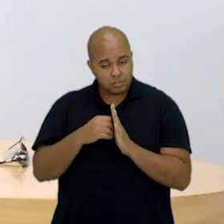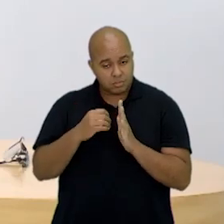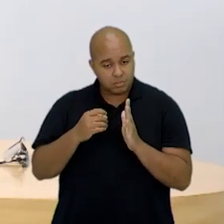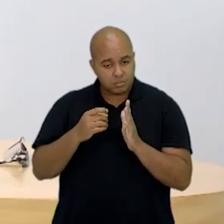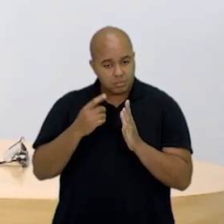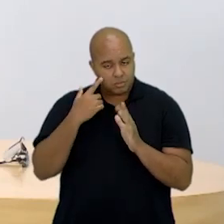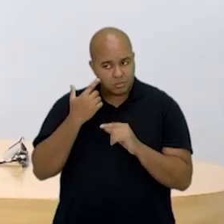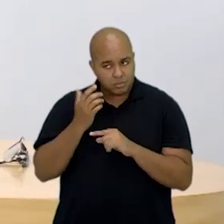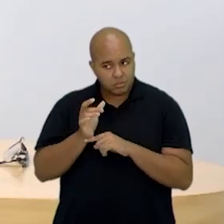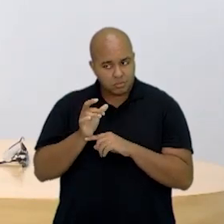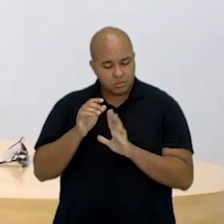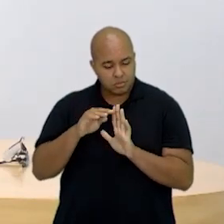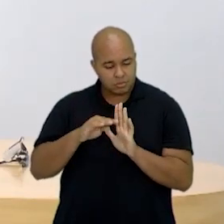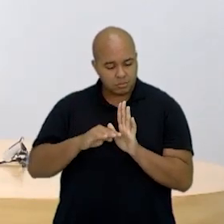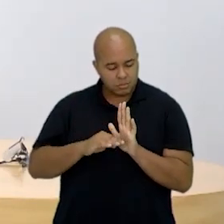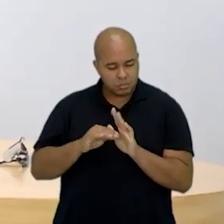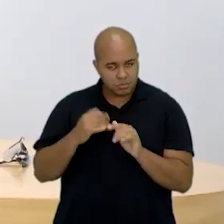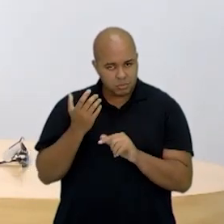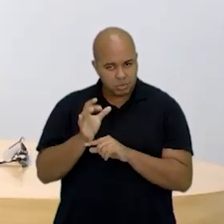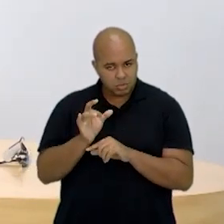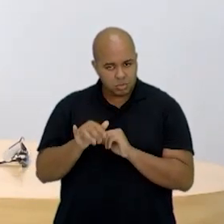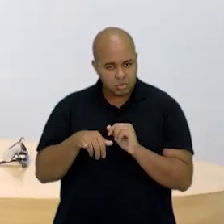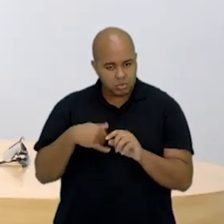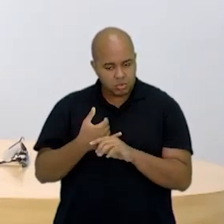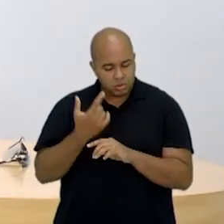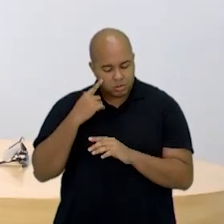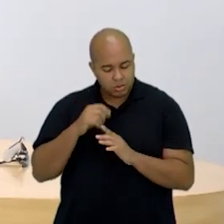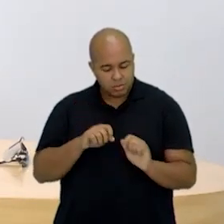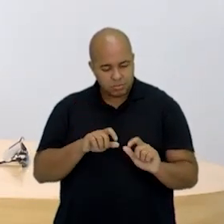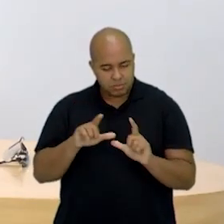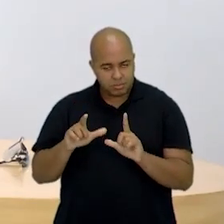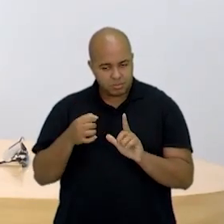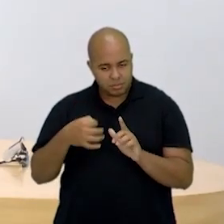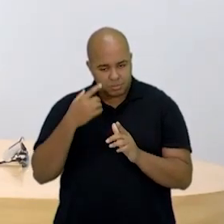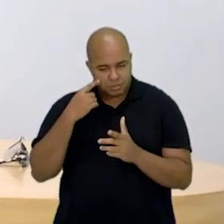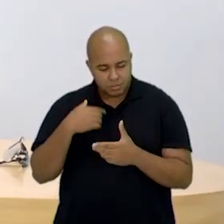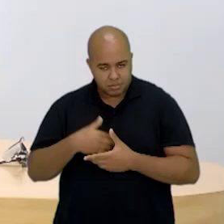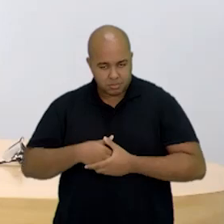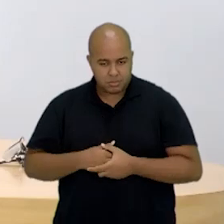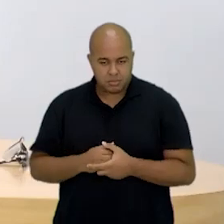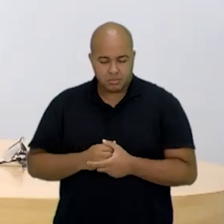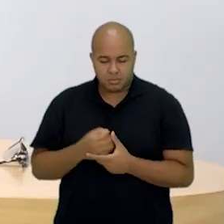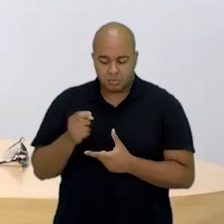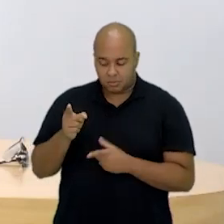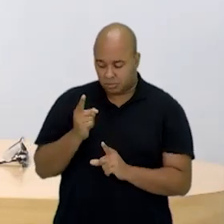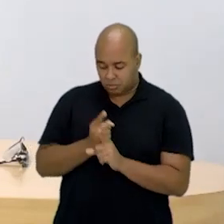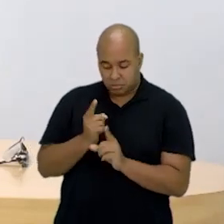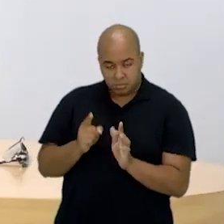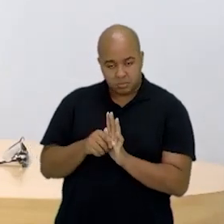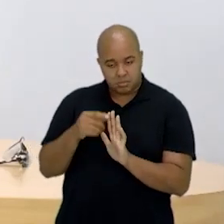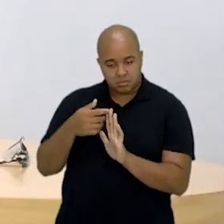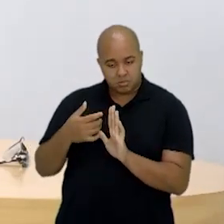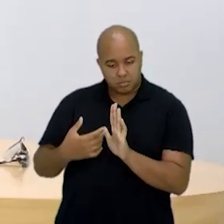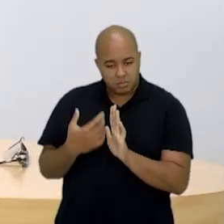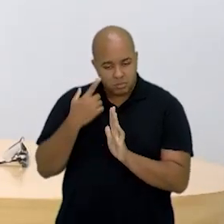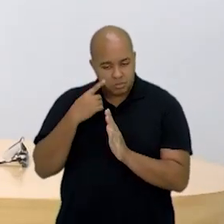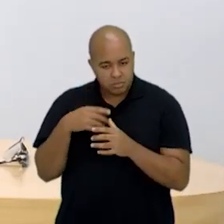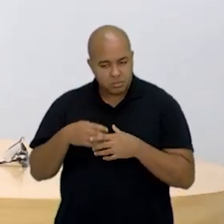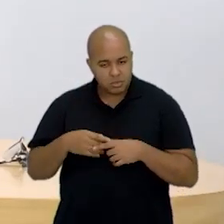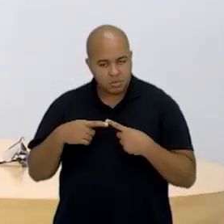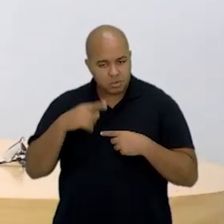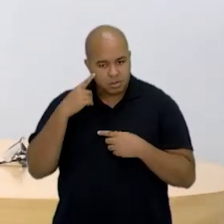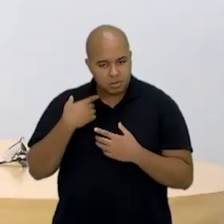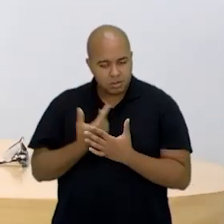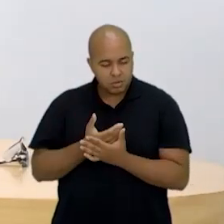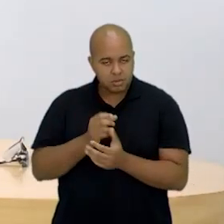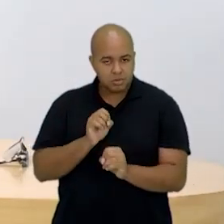a Playlist On YouTube você vai ser levado para uma playlist lá no YouTube Minecraft about